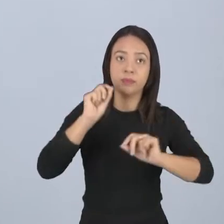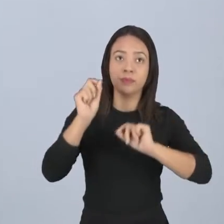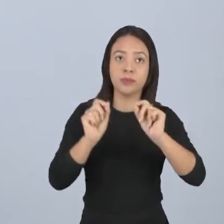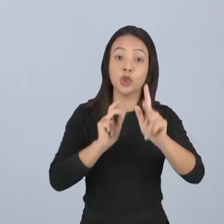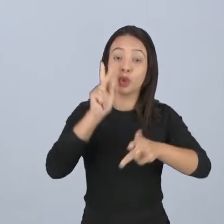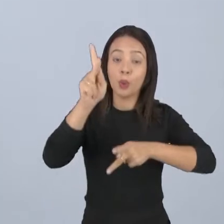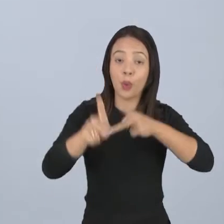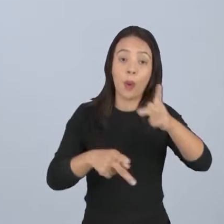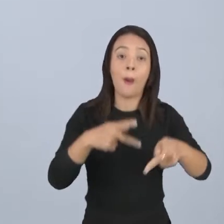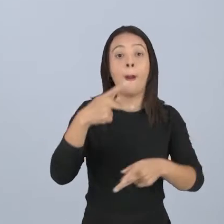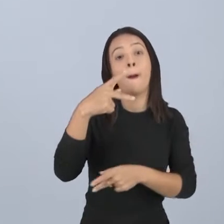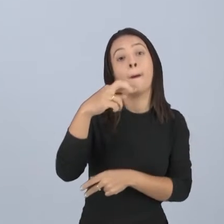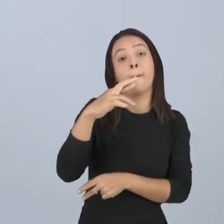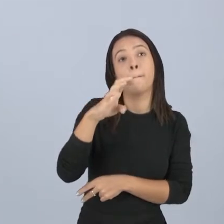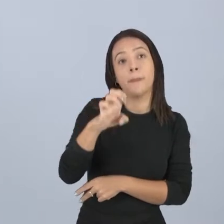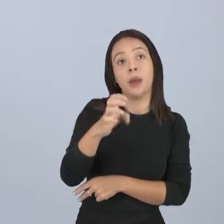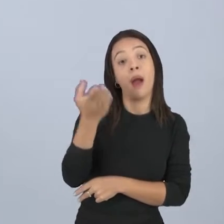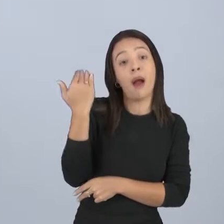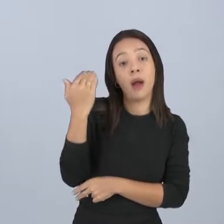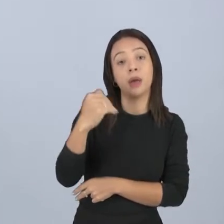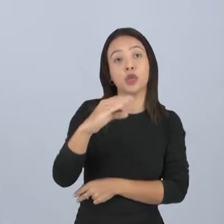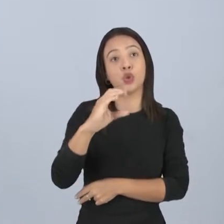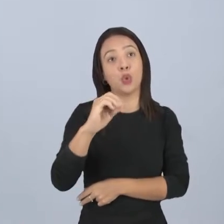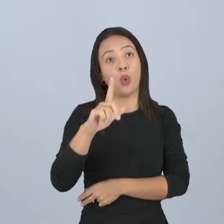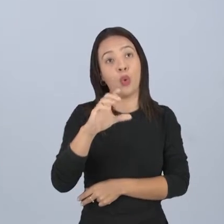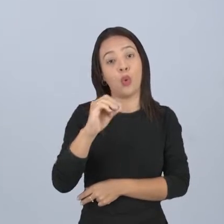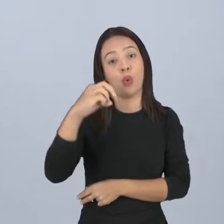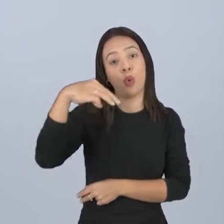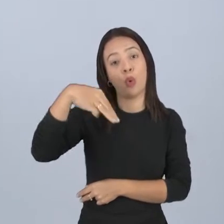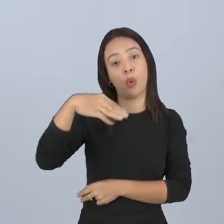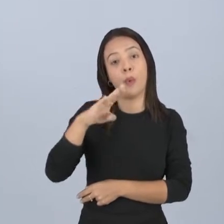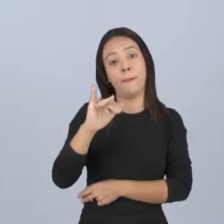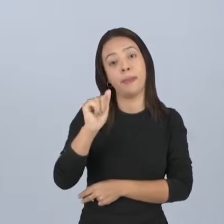povos pré-colombianos e a posse coletiva da terra.